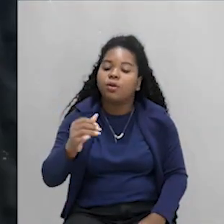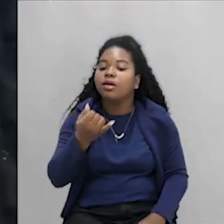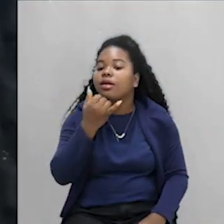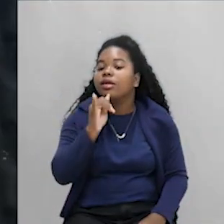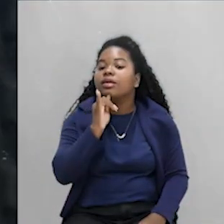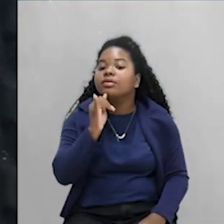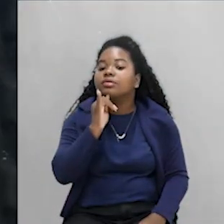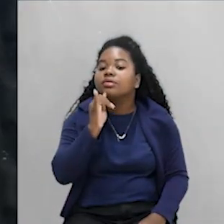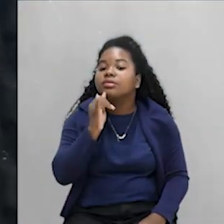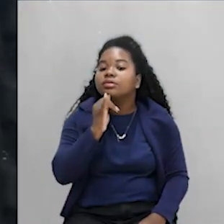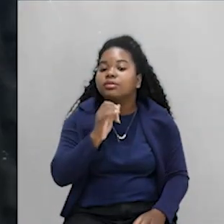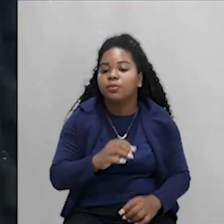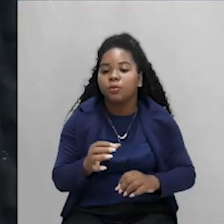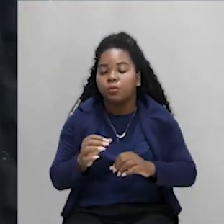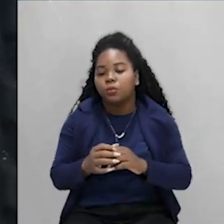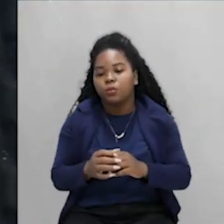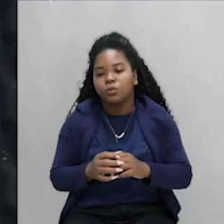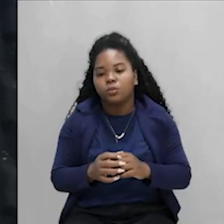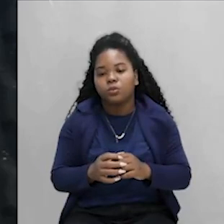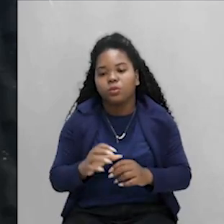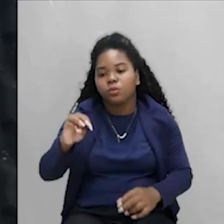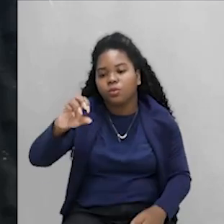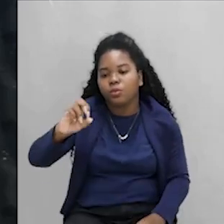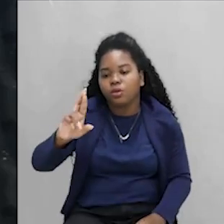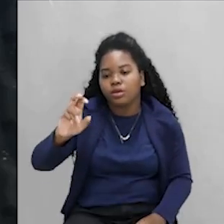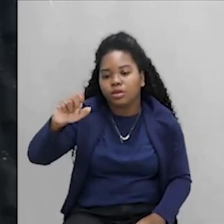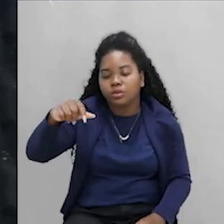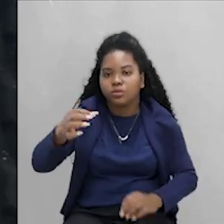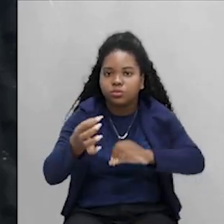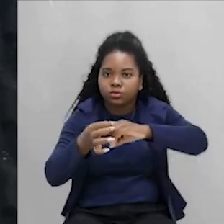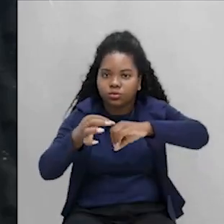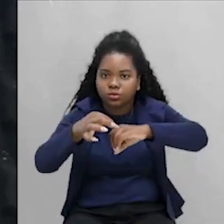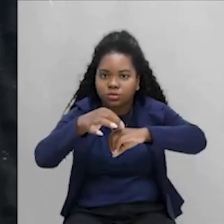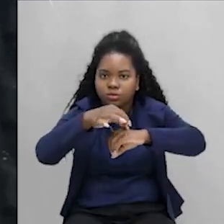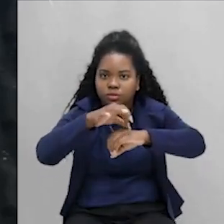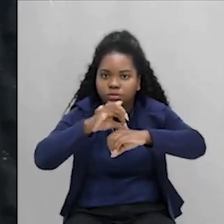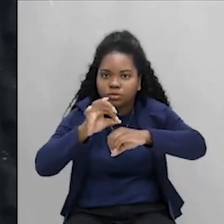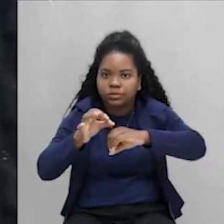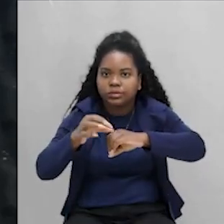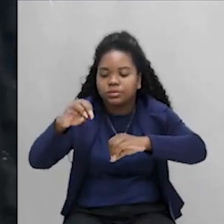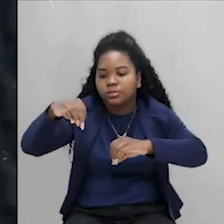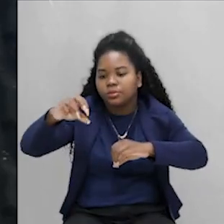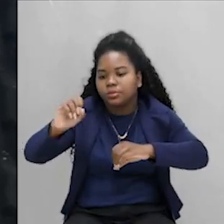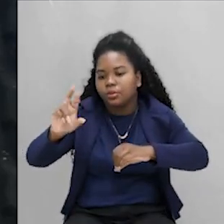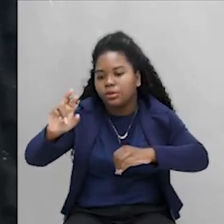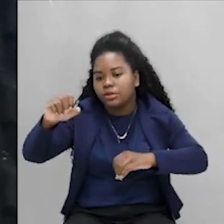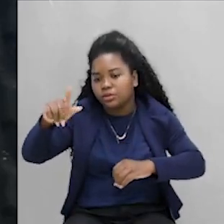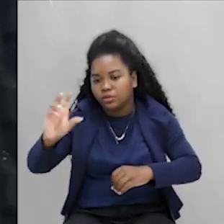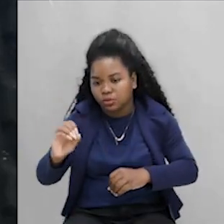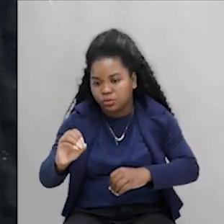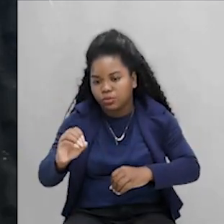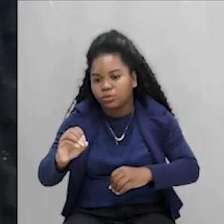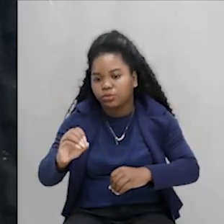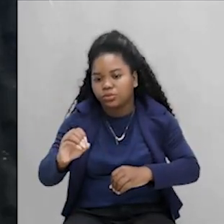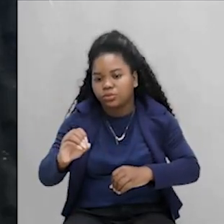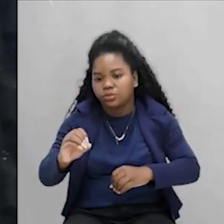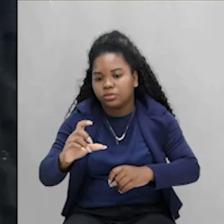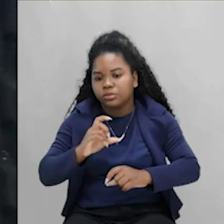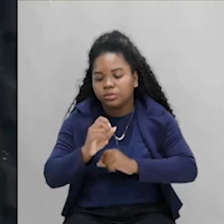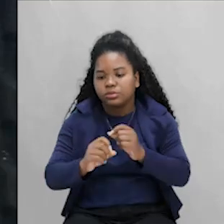morango né o sabor e o cheiro do morango se deve ao butanoato de butila